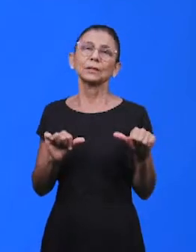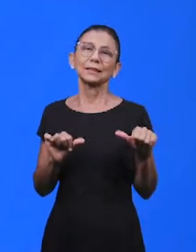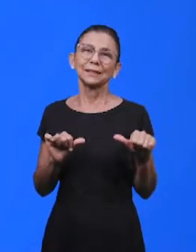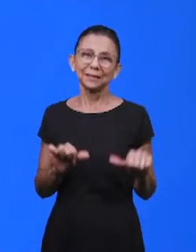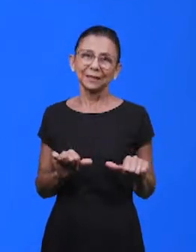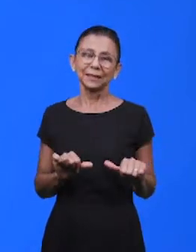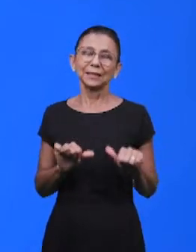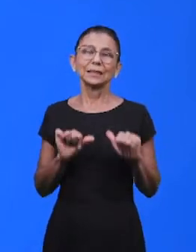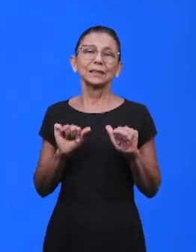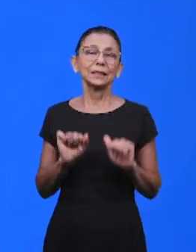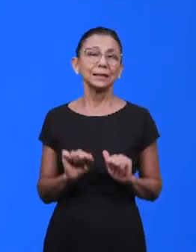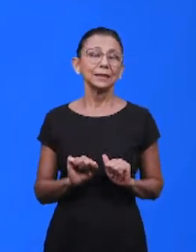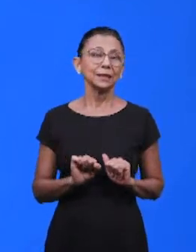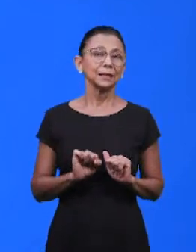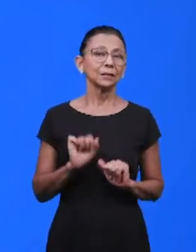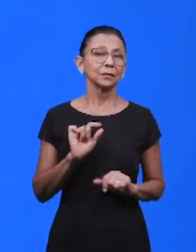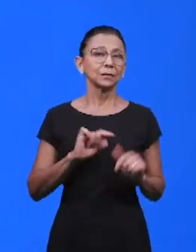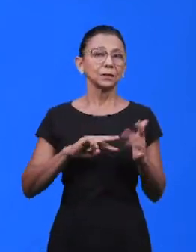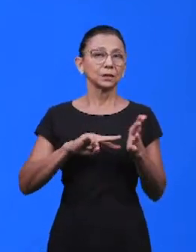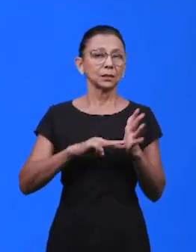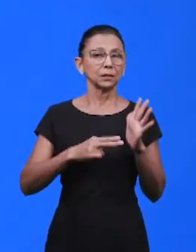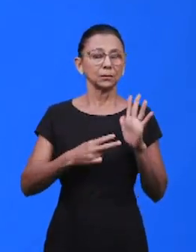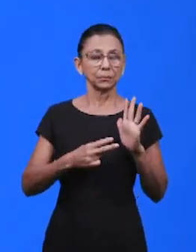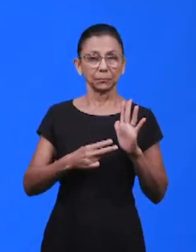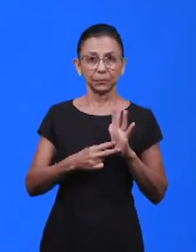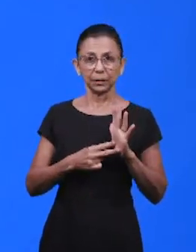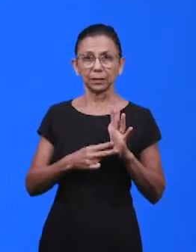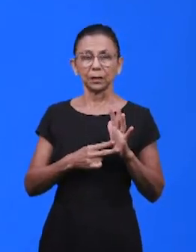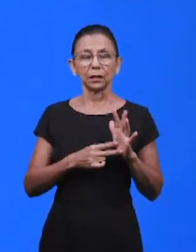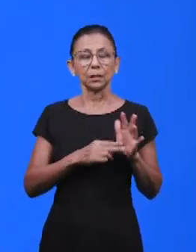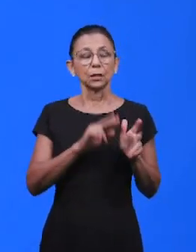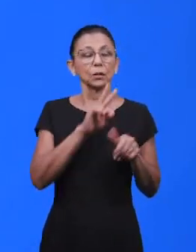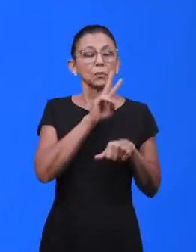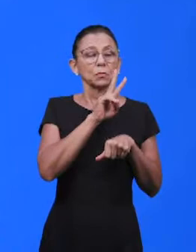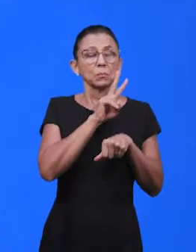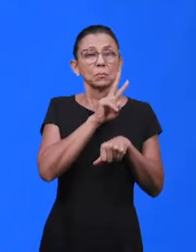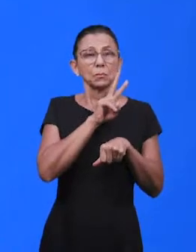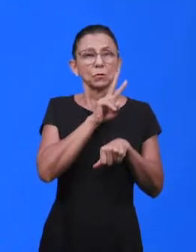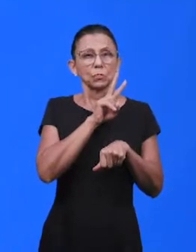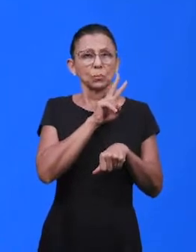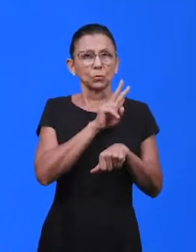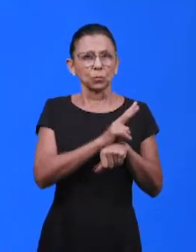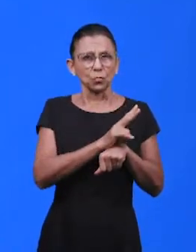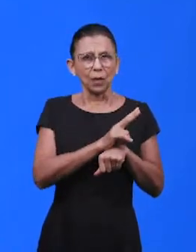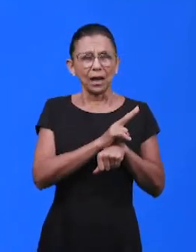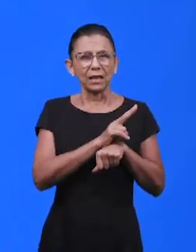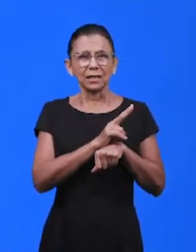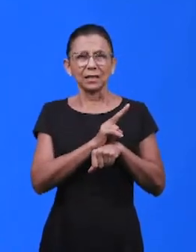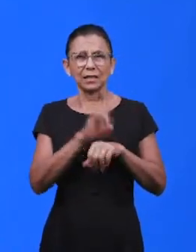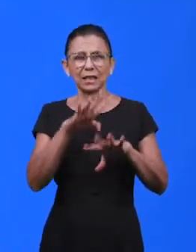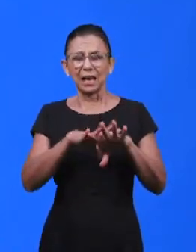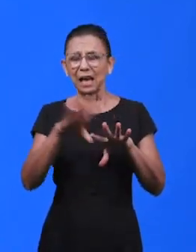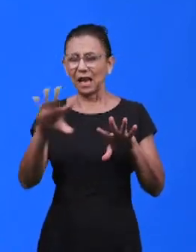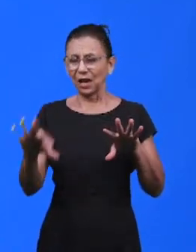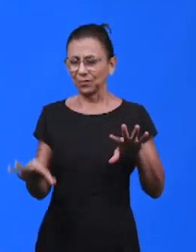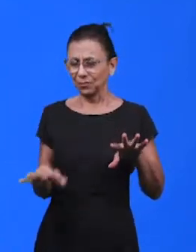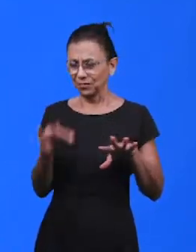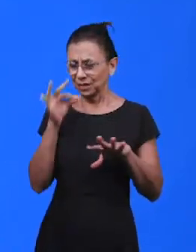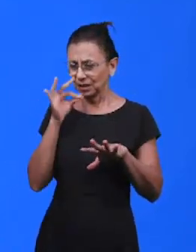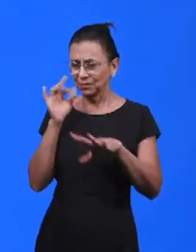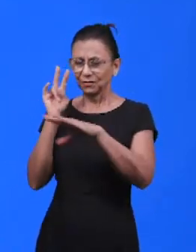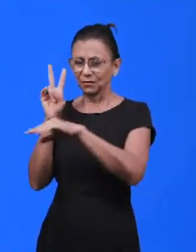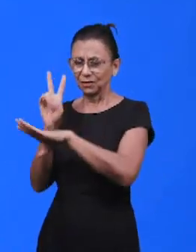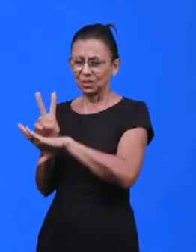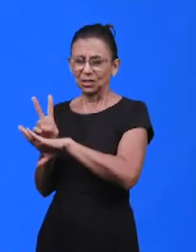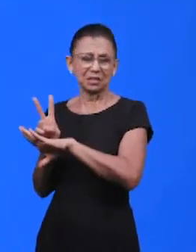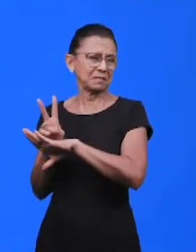de atender ao chamado do Senhor, né? De guardar a vinha. Eles passam a não guardar mais a vinha, não guardam a fé, não guardam